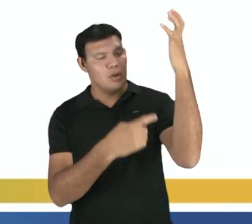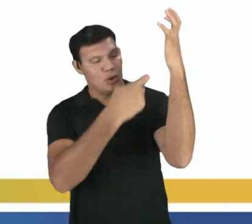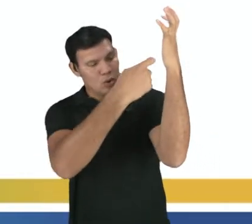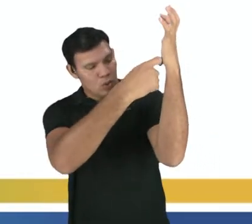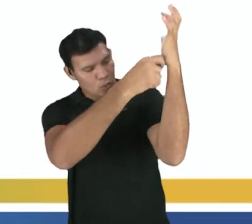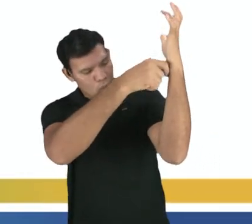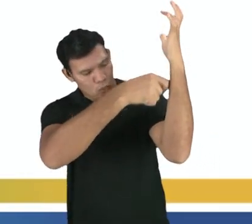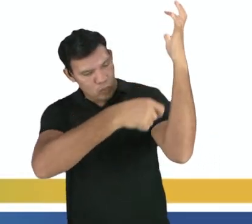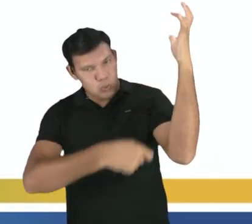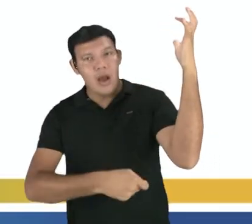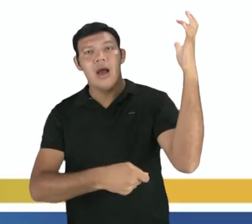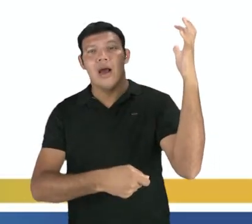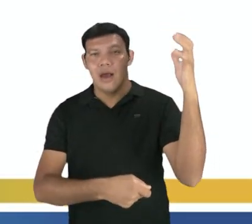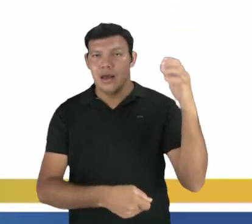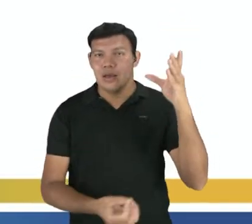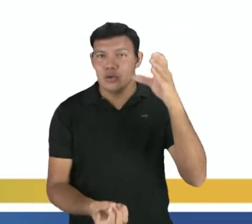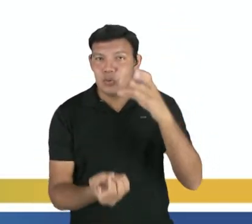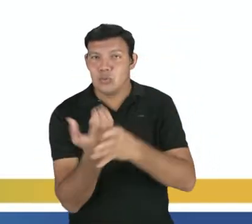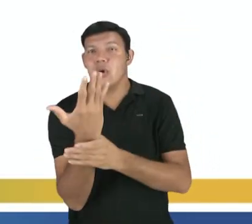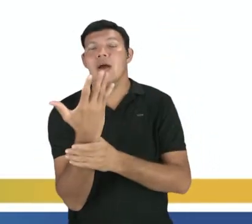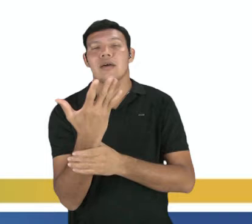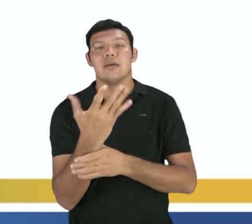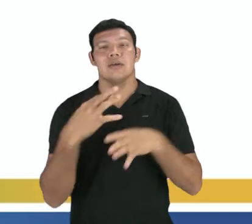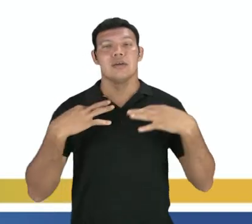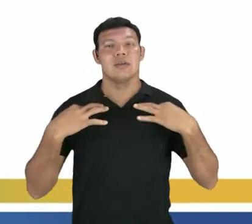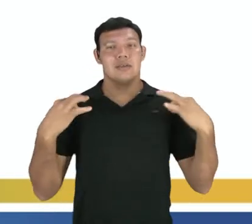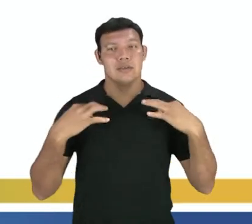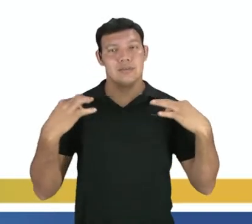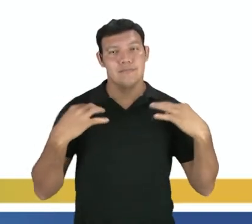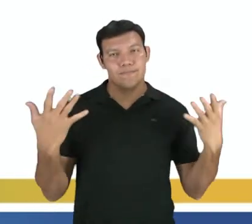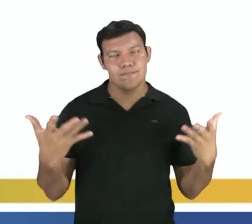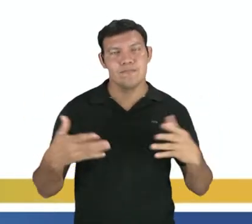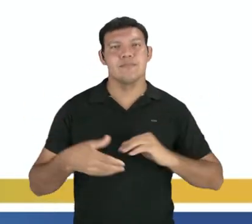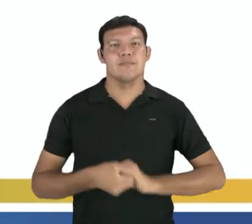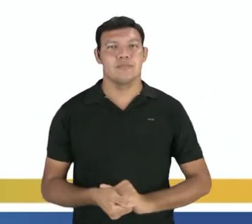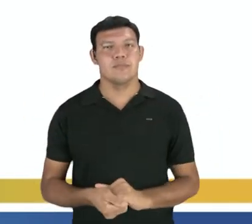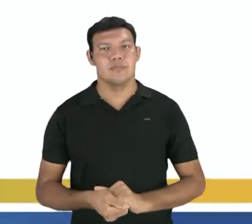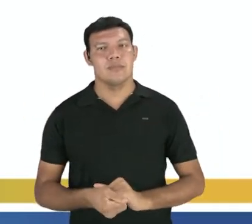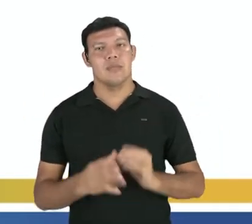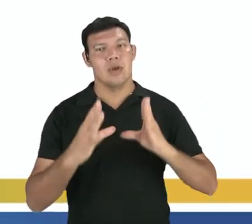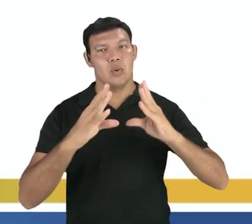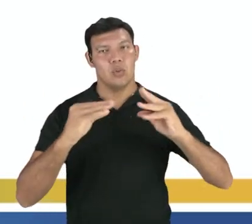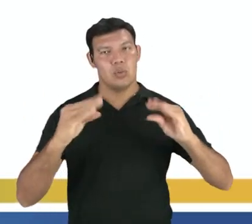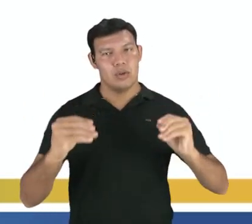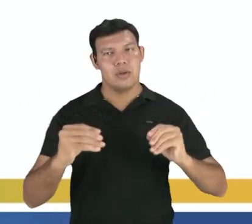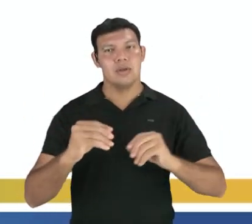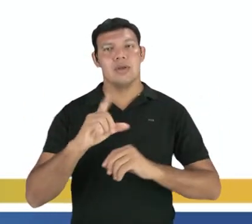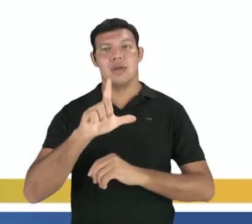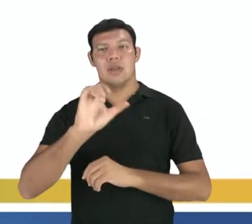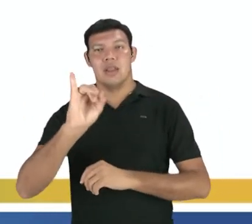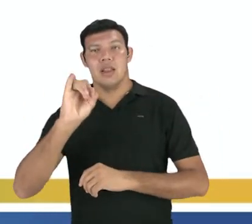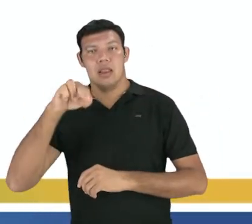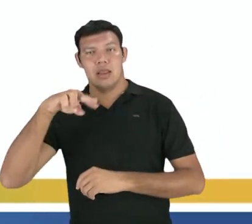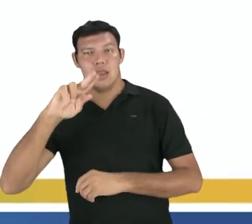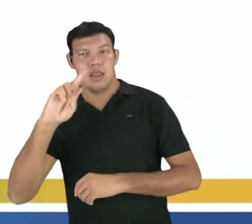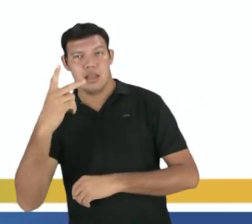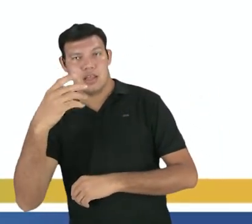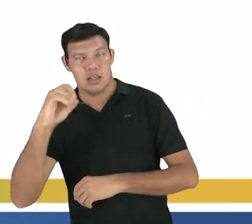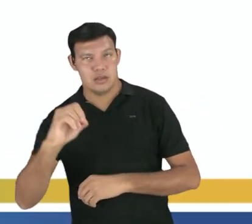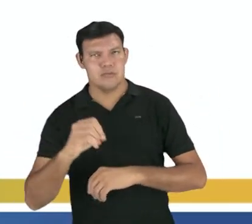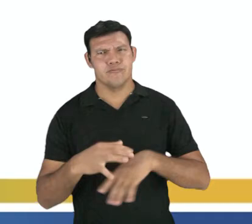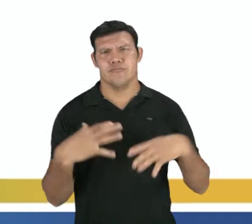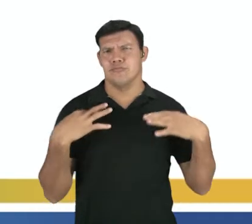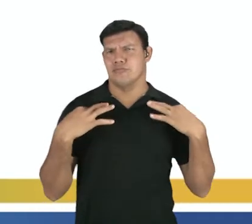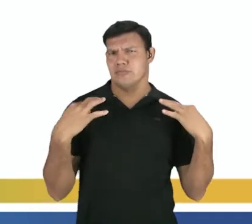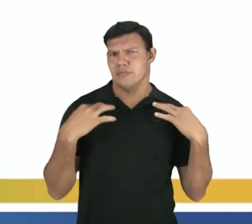Surgem então assim as primeiras vestimentas de linho, né? Algodão e lã. As roupas que até eram